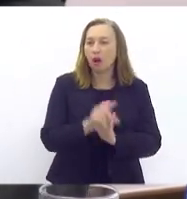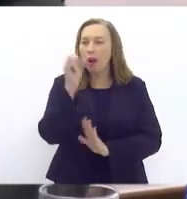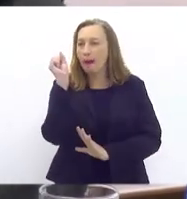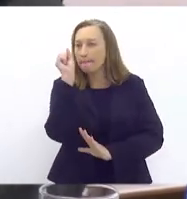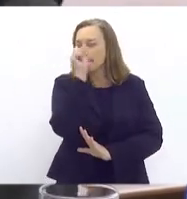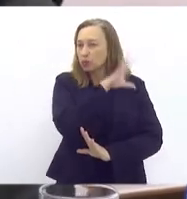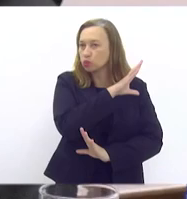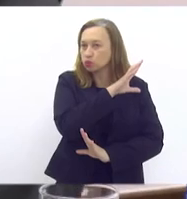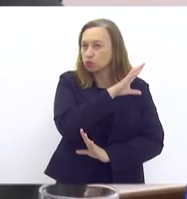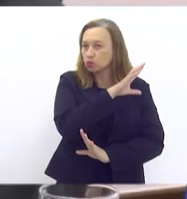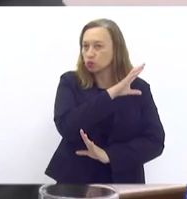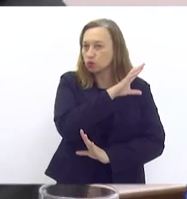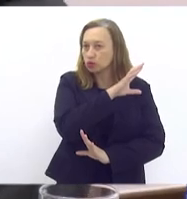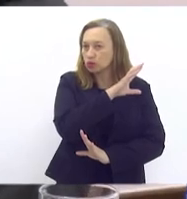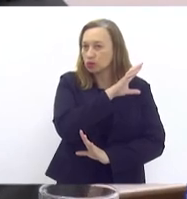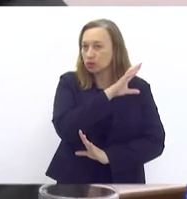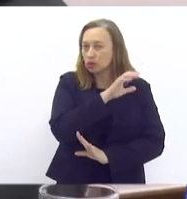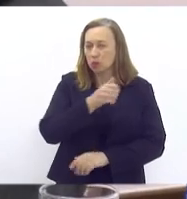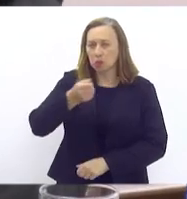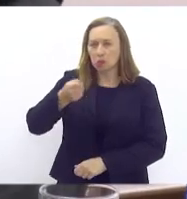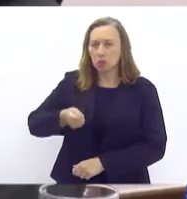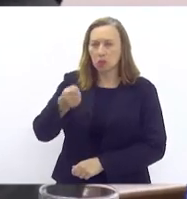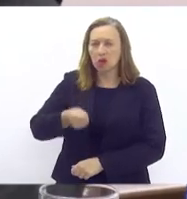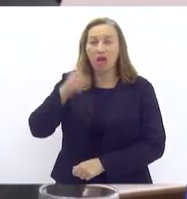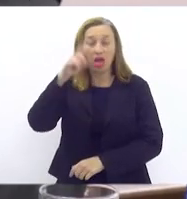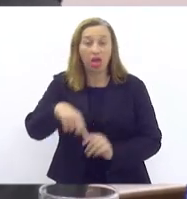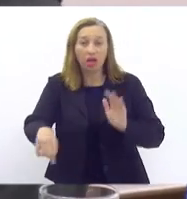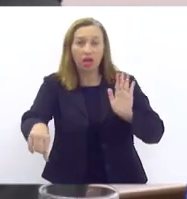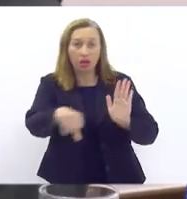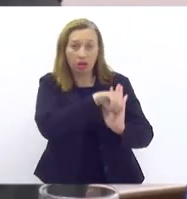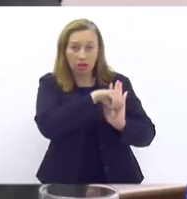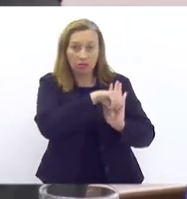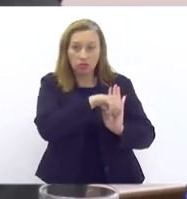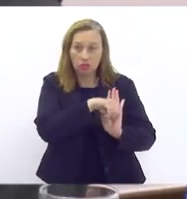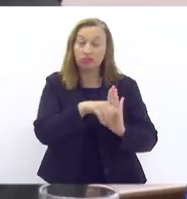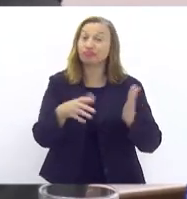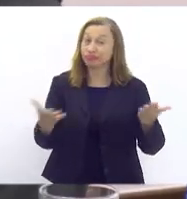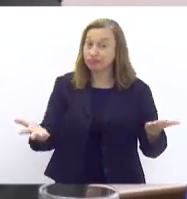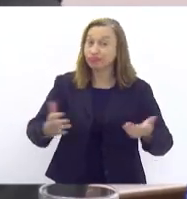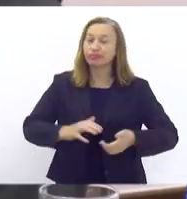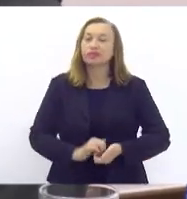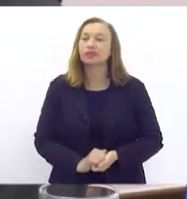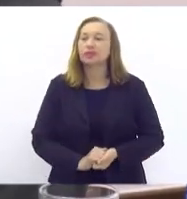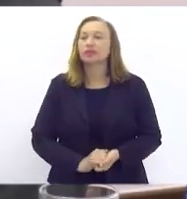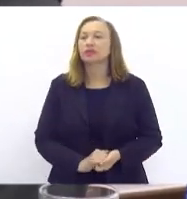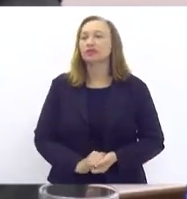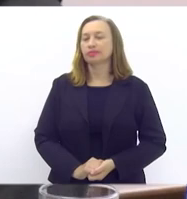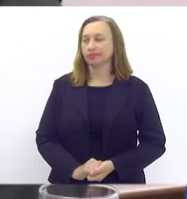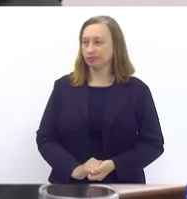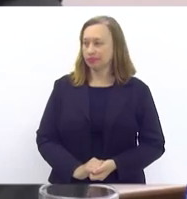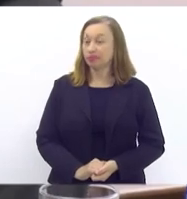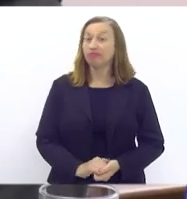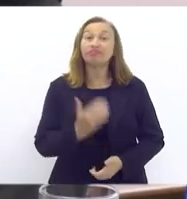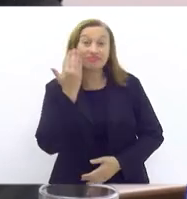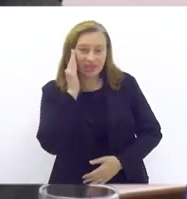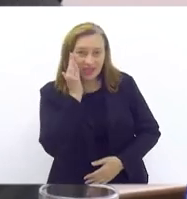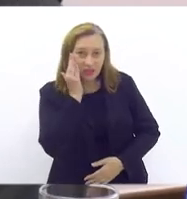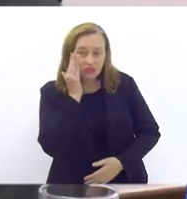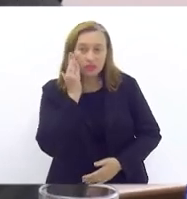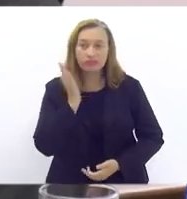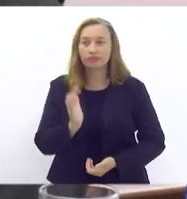é crime tem crime de condução coercitiva ilegal entenderam